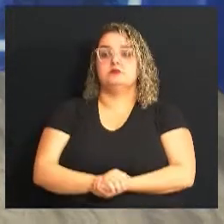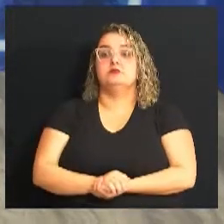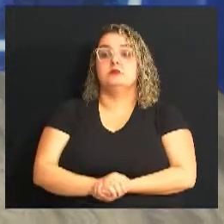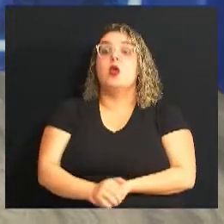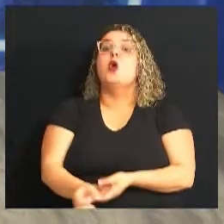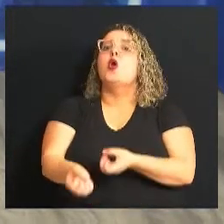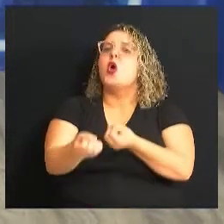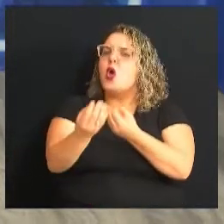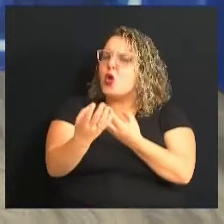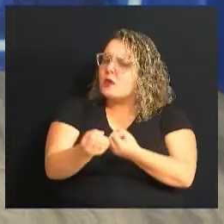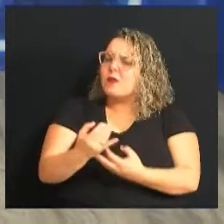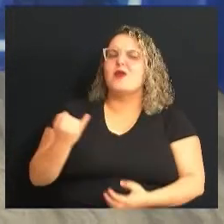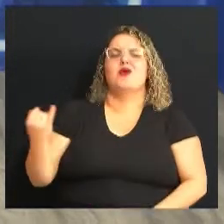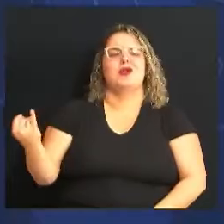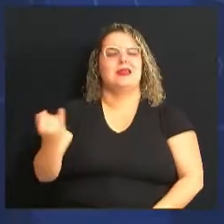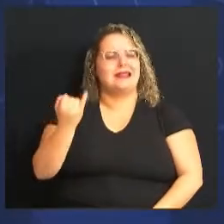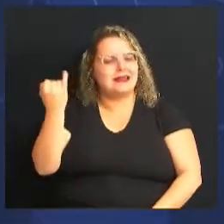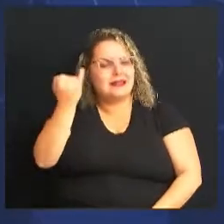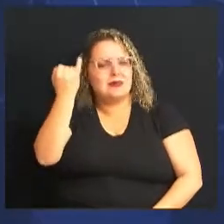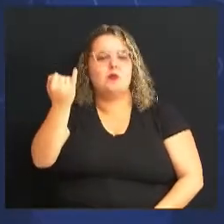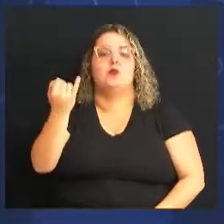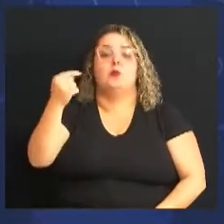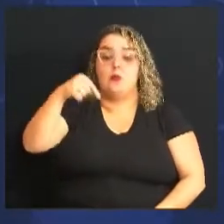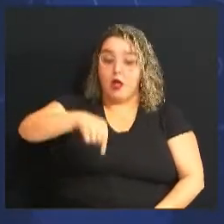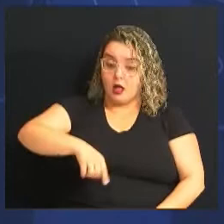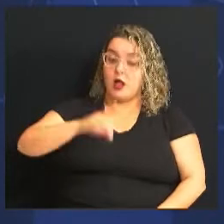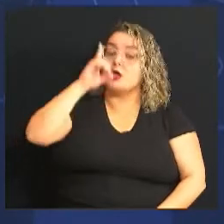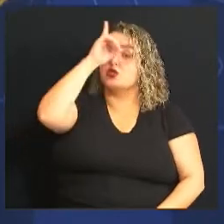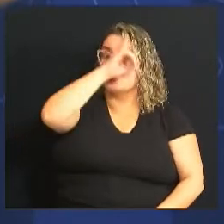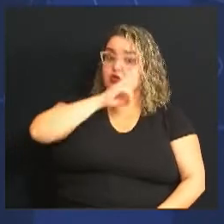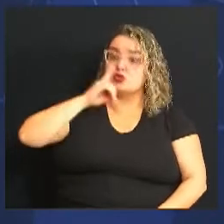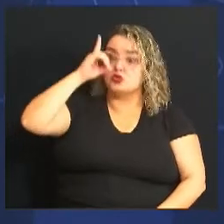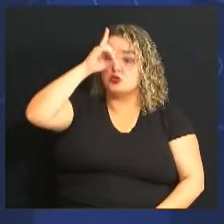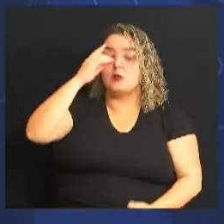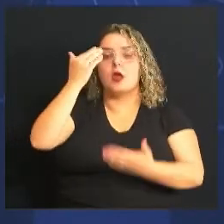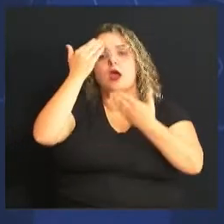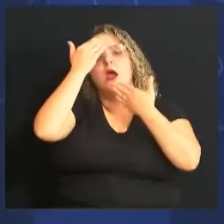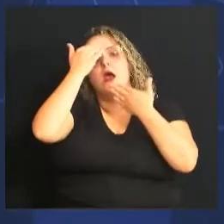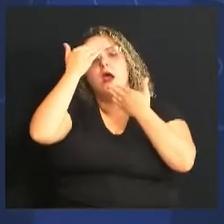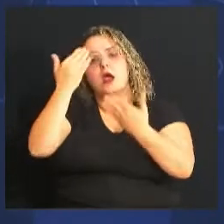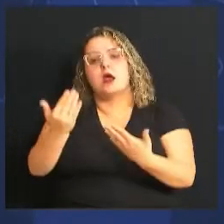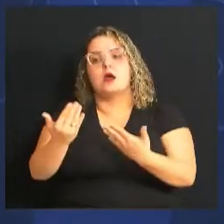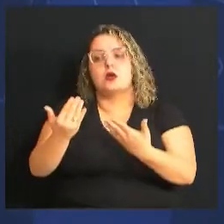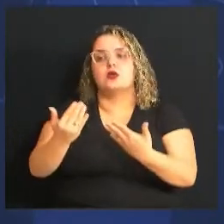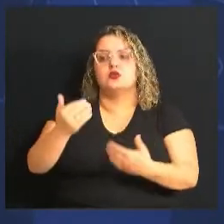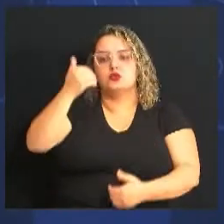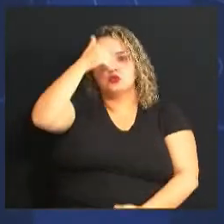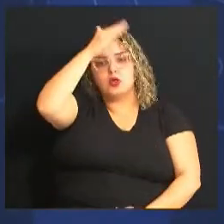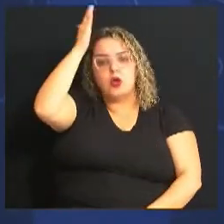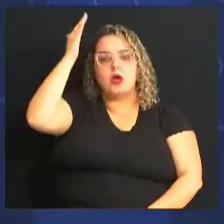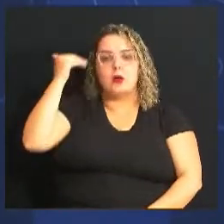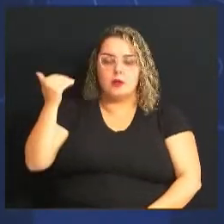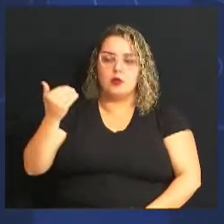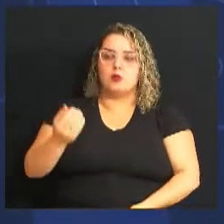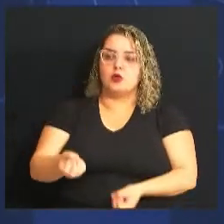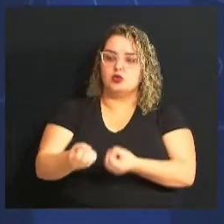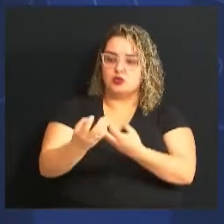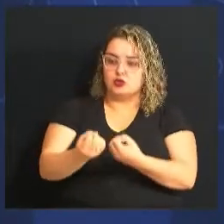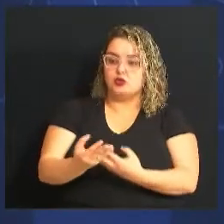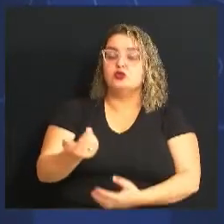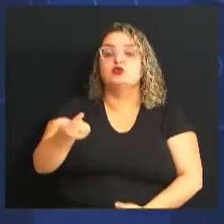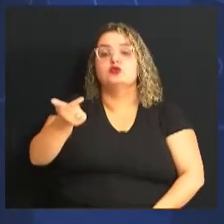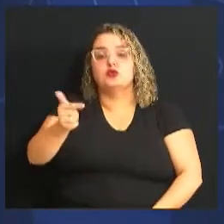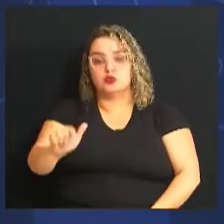Informações importantes para este domingo, então agradeço a Mariana Meira por todas as informações e mais uma vez,